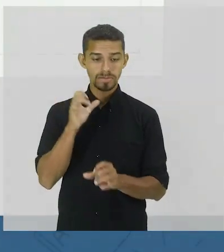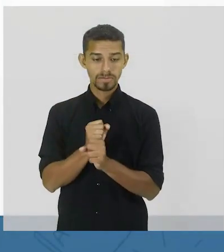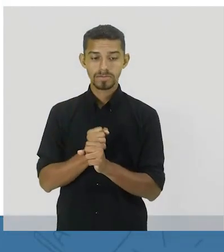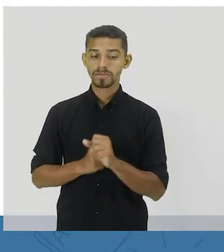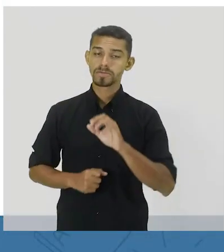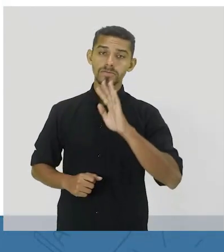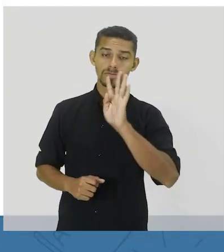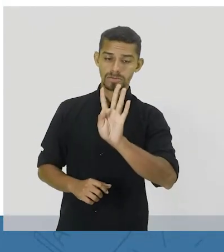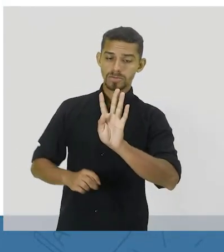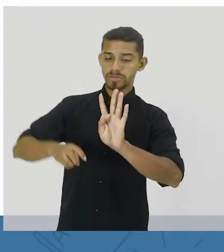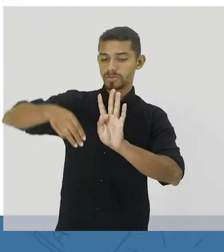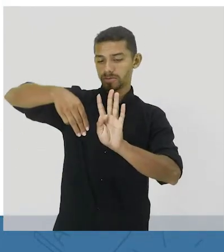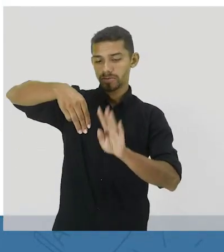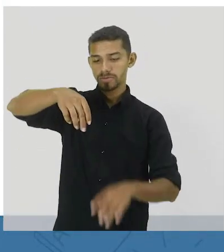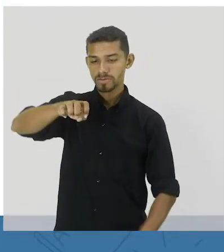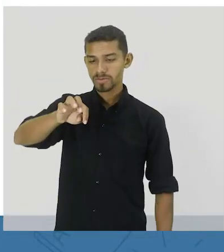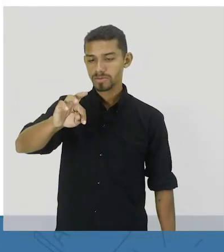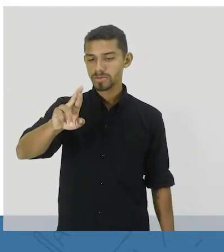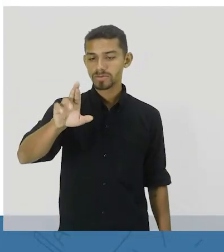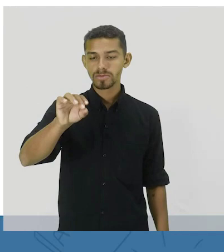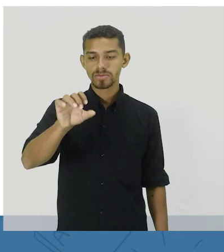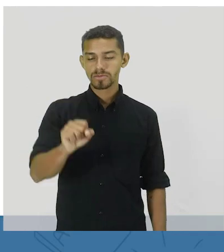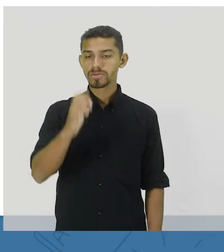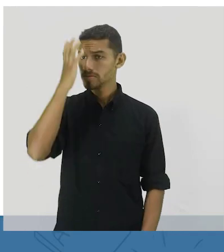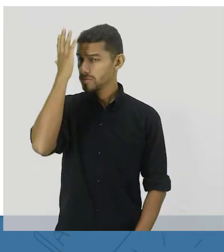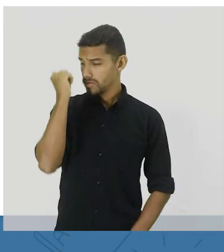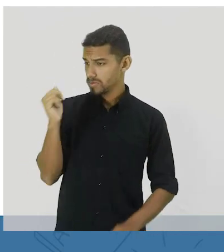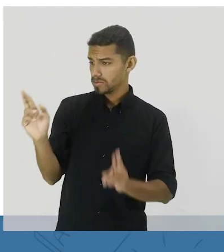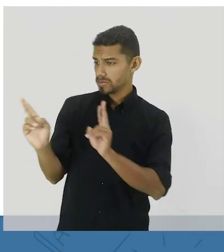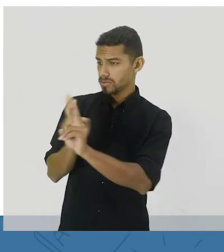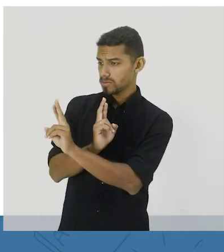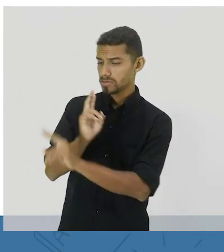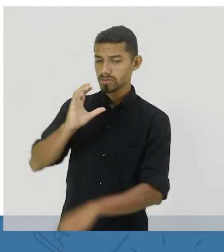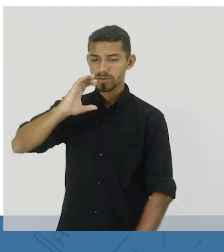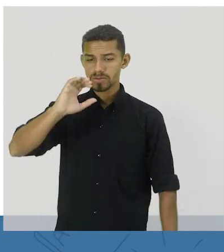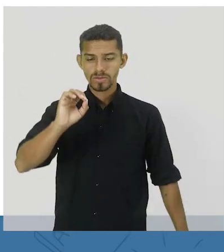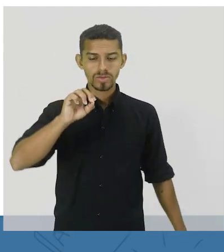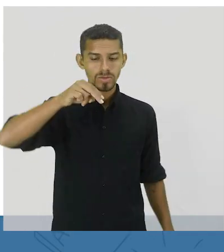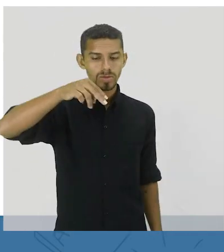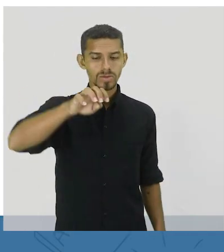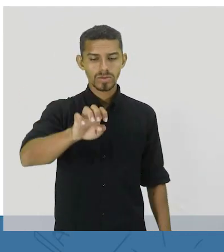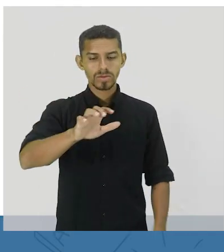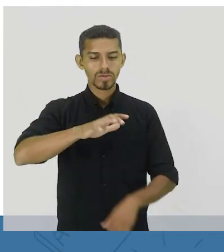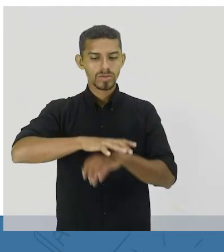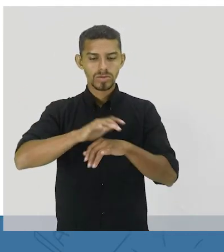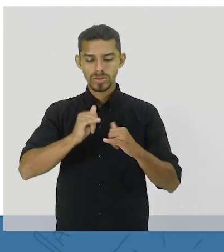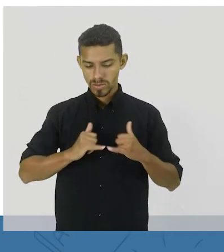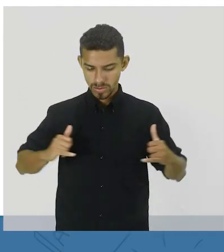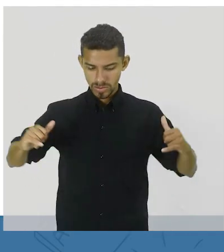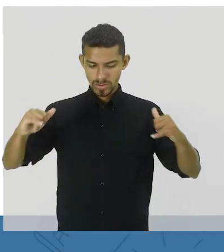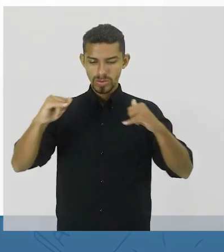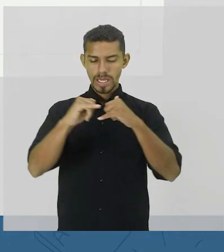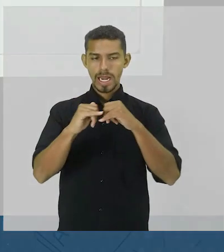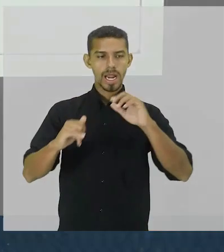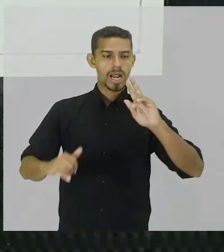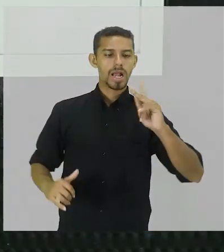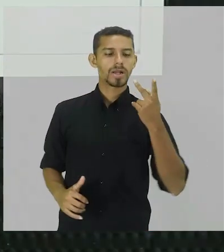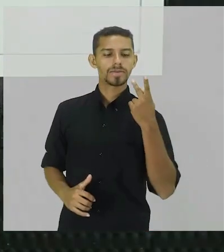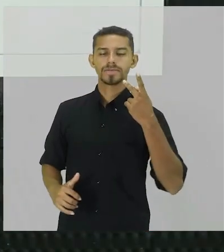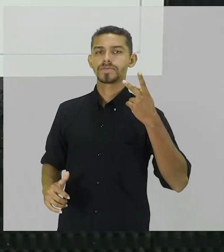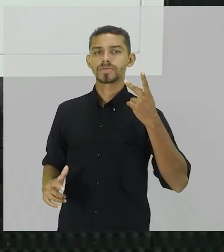você teria que saber aqui, essa relação do cone, que é a relação entre altura, geratriz e raio,